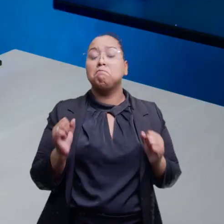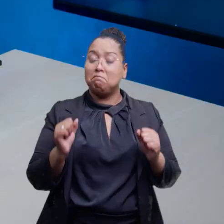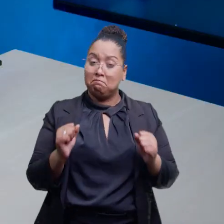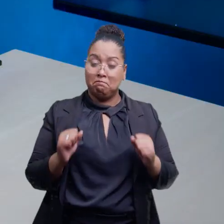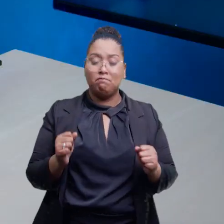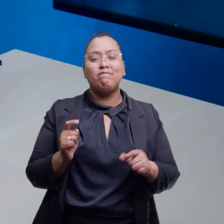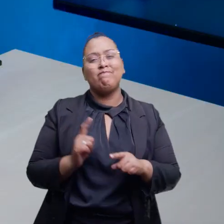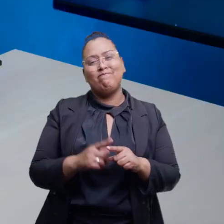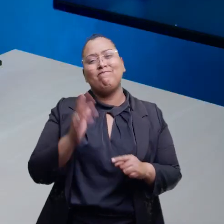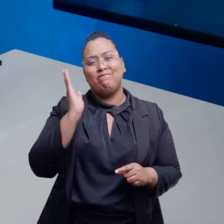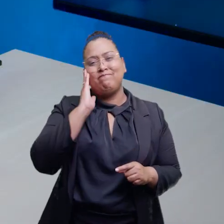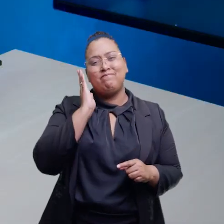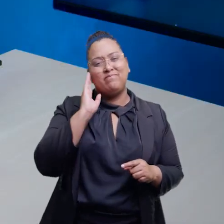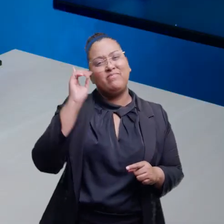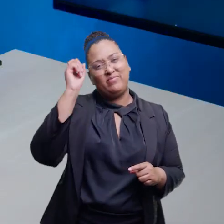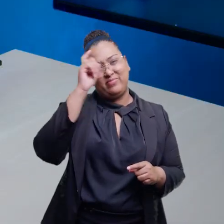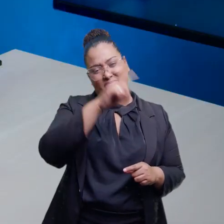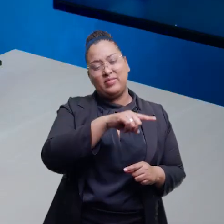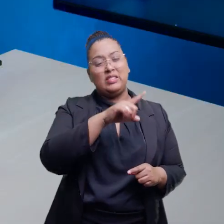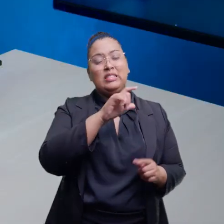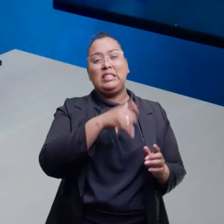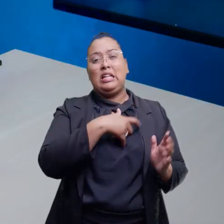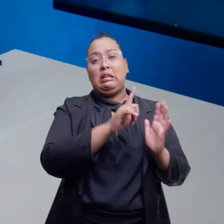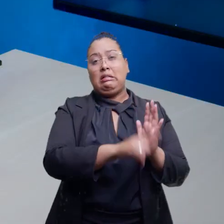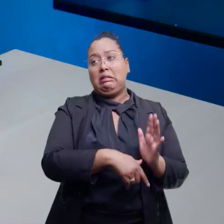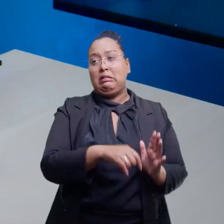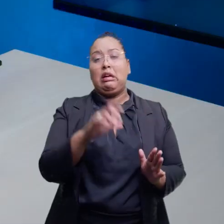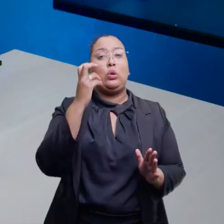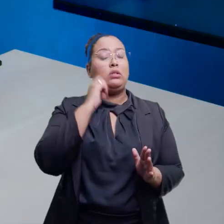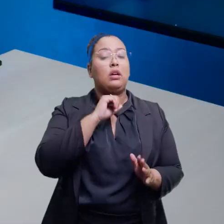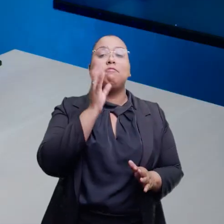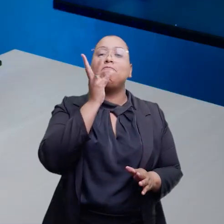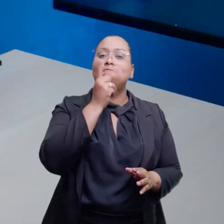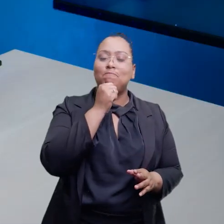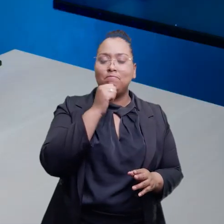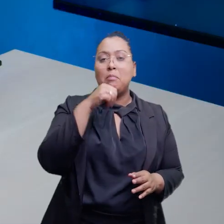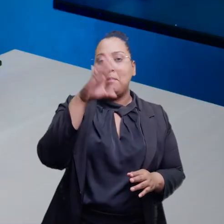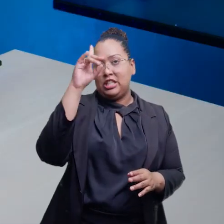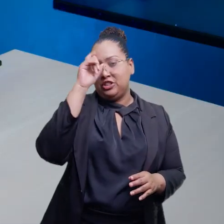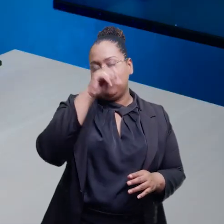é de efetivar adoções tardias. Mas